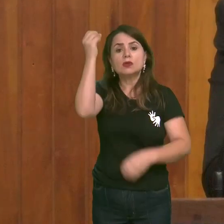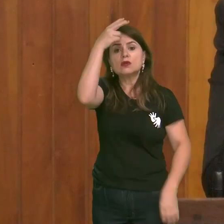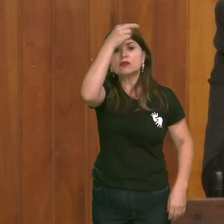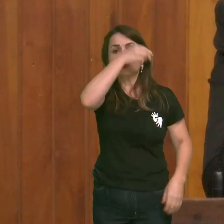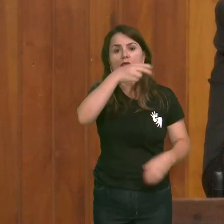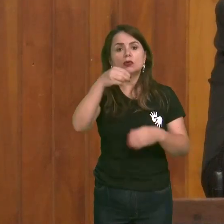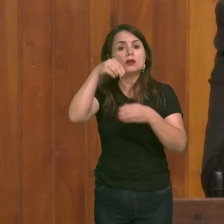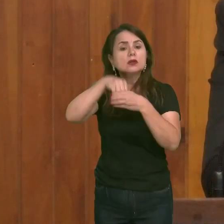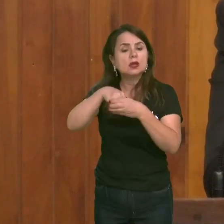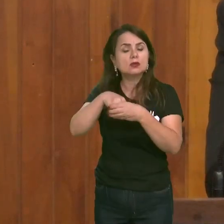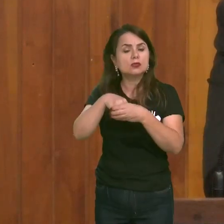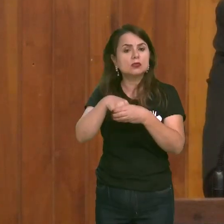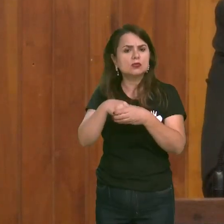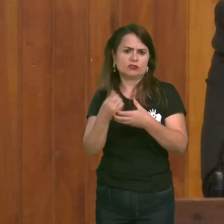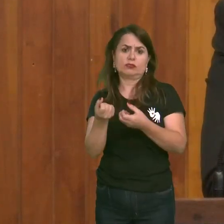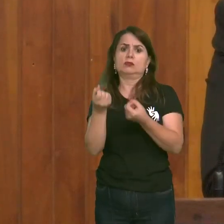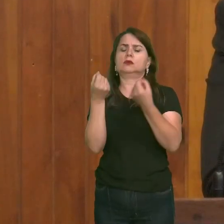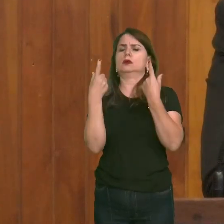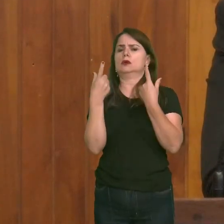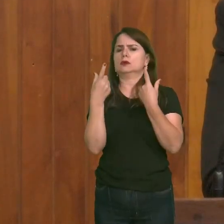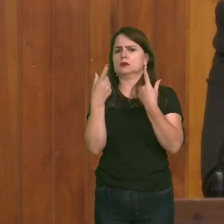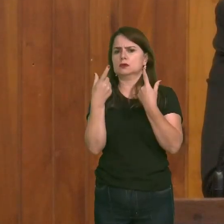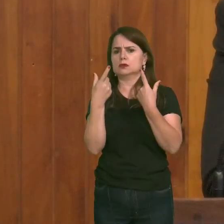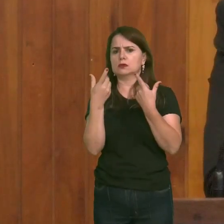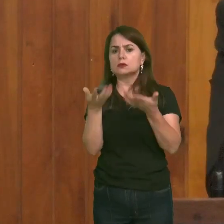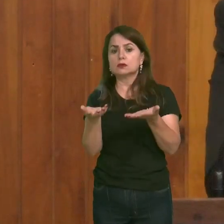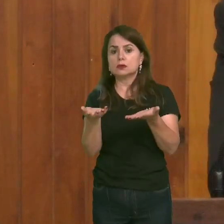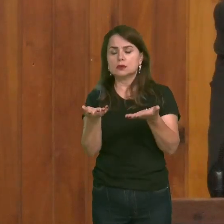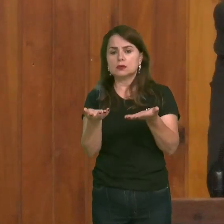nesses últimos dois anos foi um absurdo